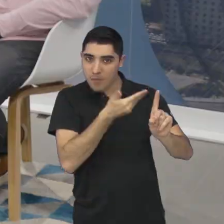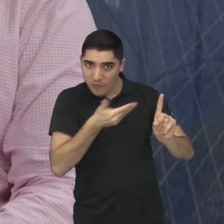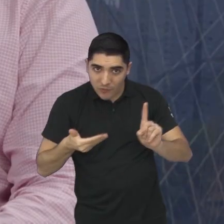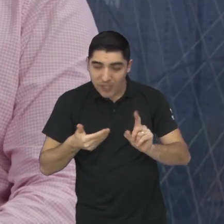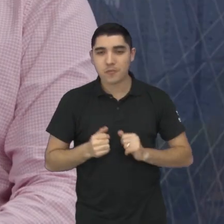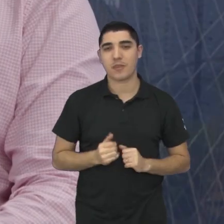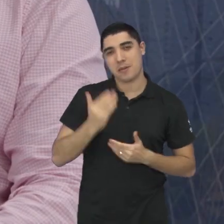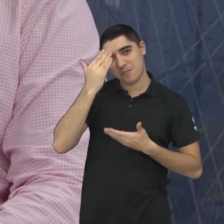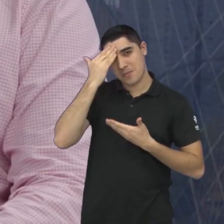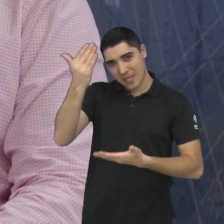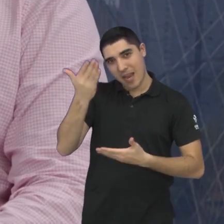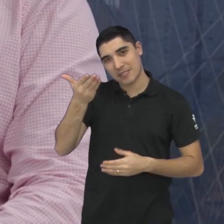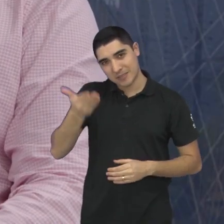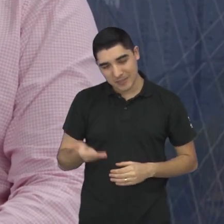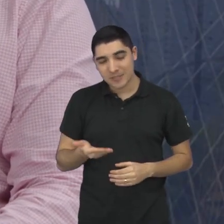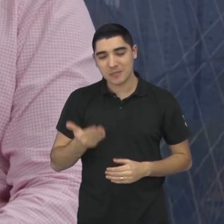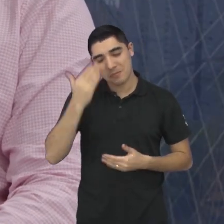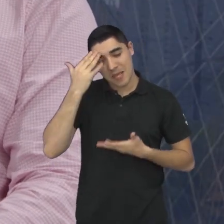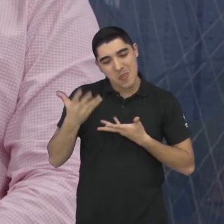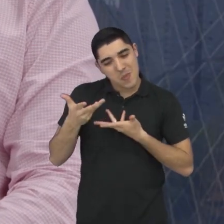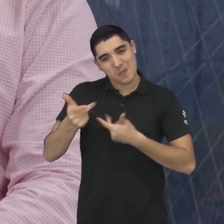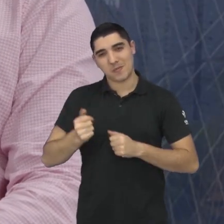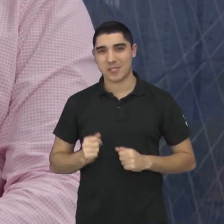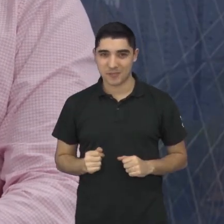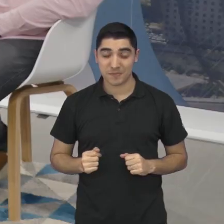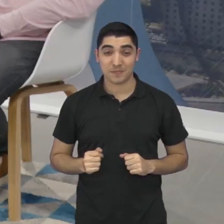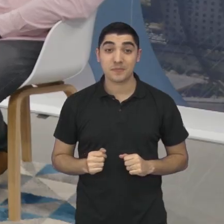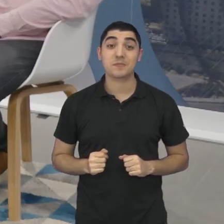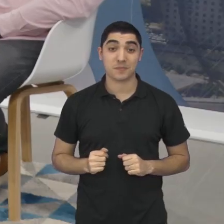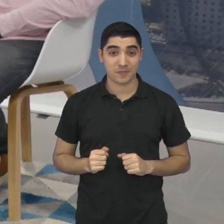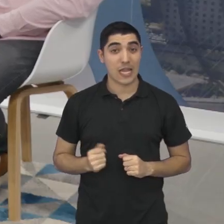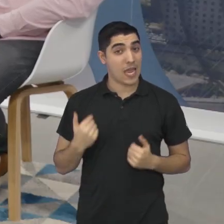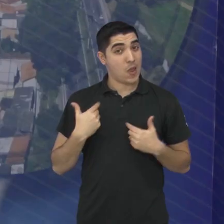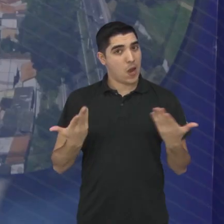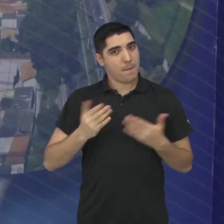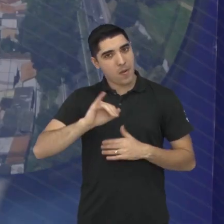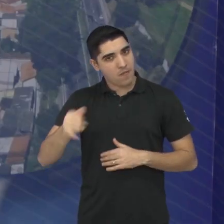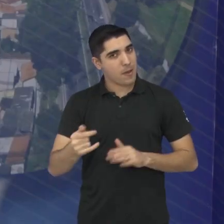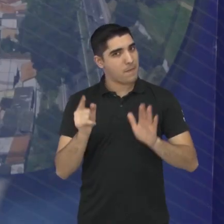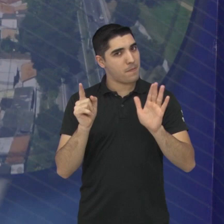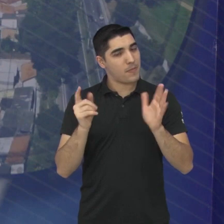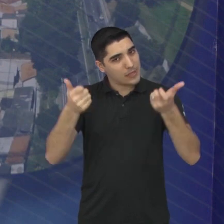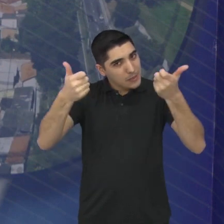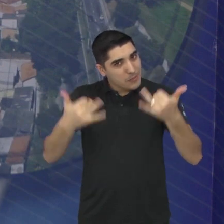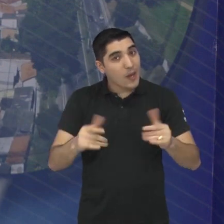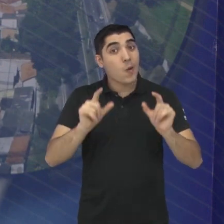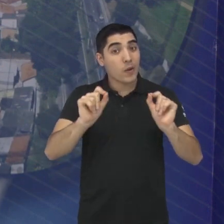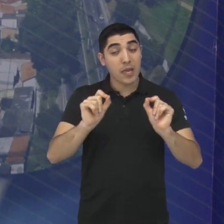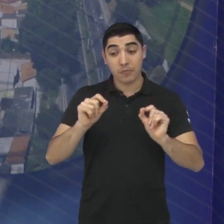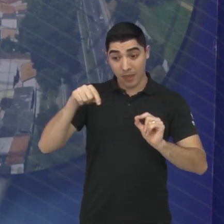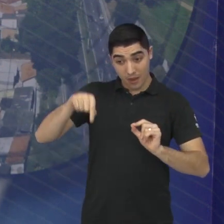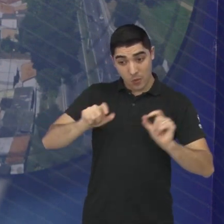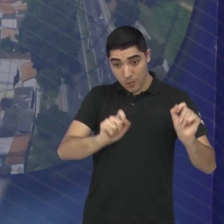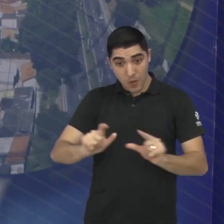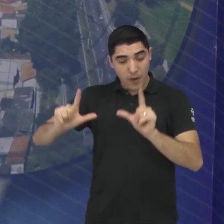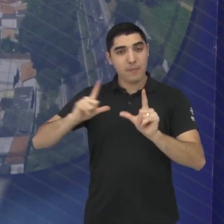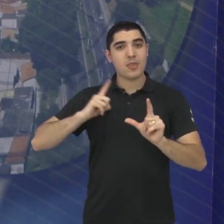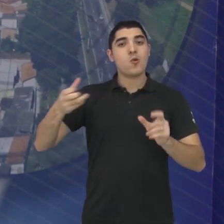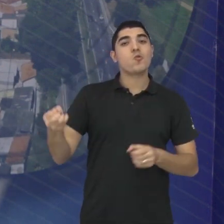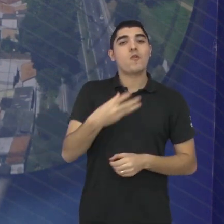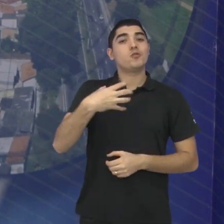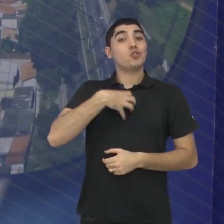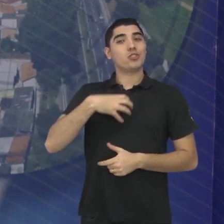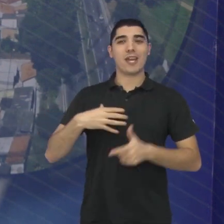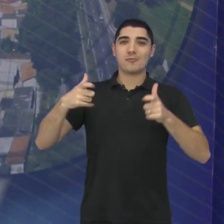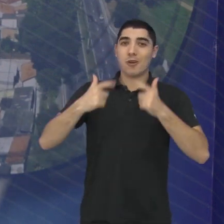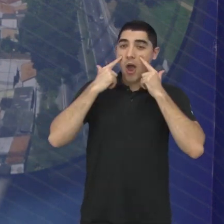Muito obrigado, Dani. Obrigado pelo convite. Isso aí, eu aproveito para falar, né, gente, que o Diálogos agora está com uma nova roupagem